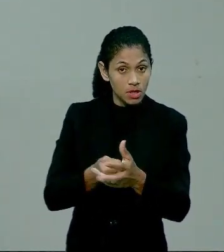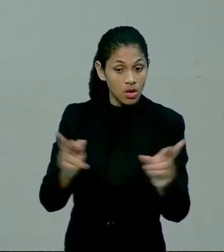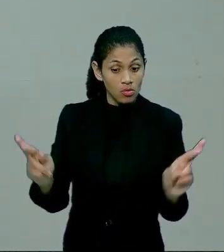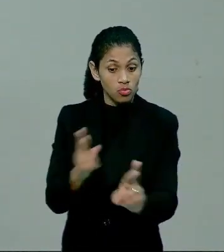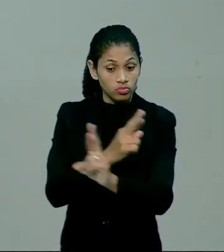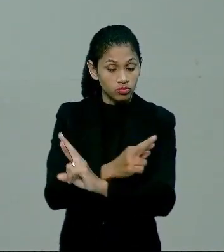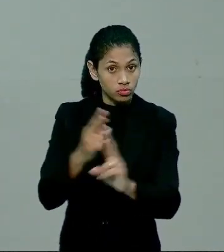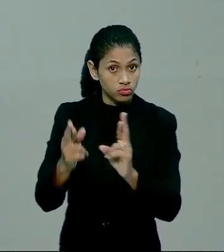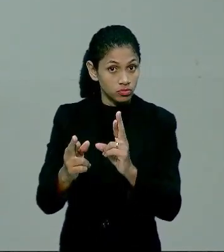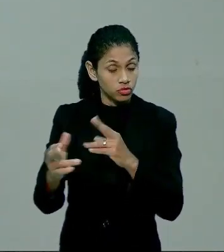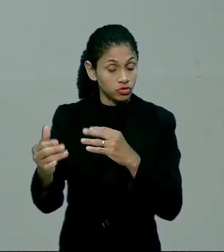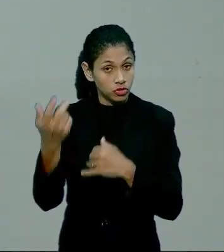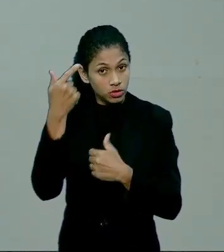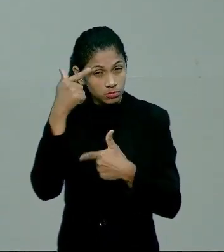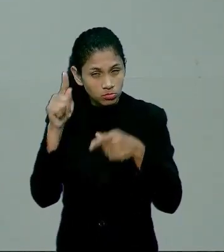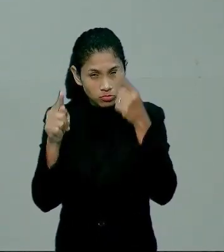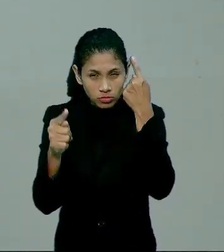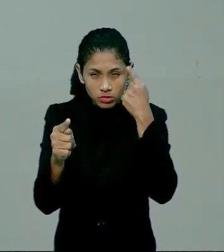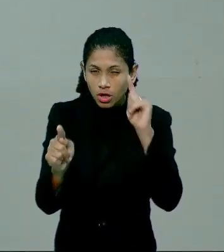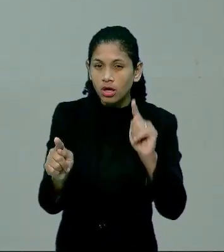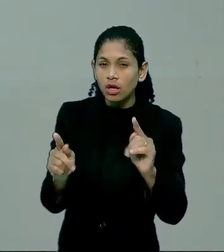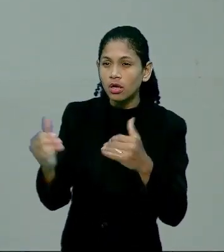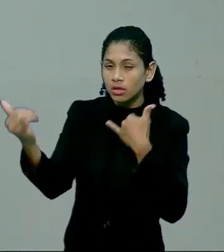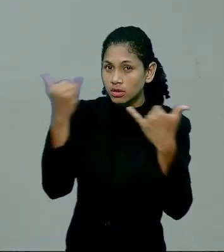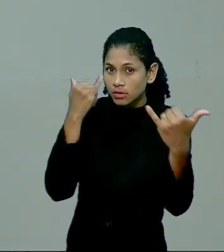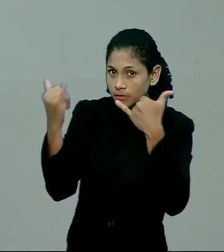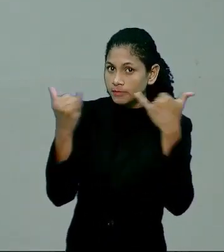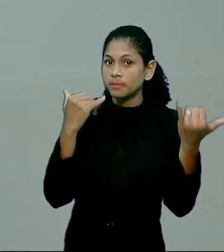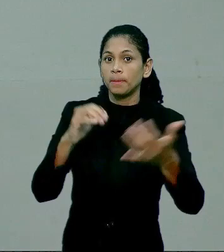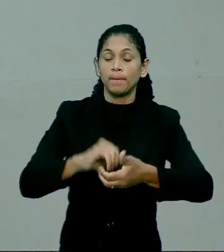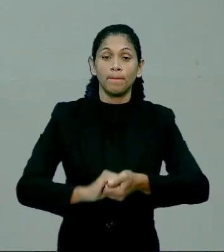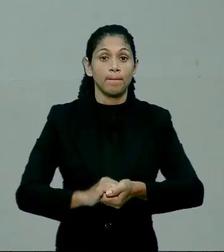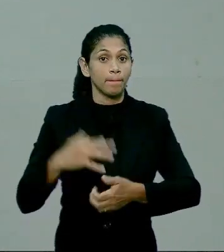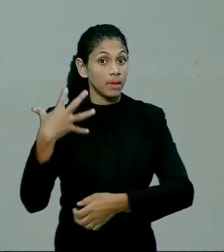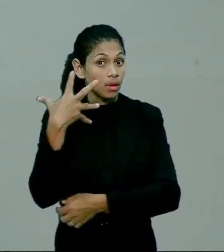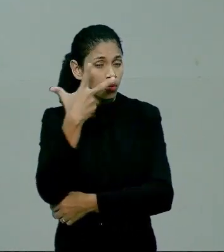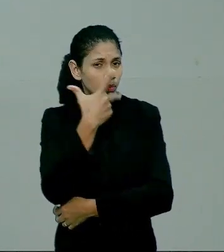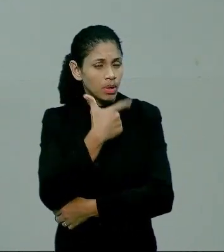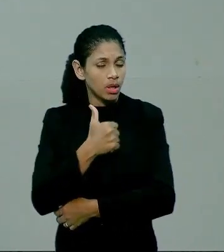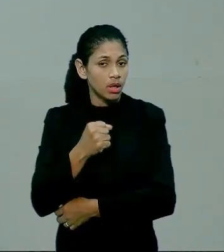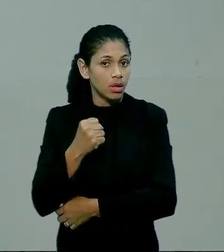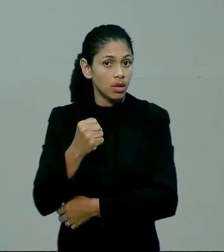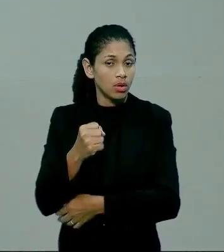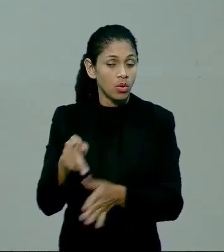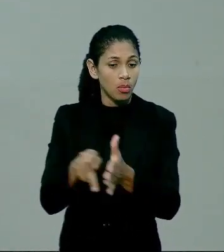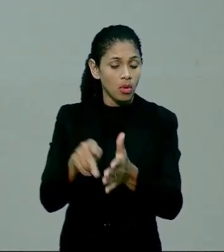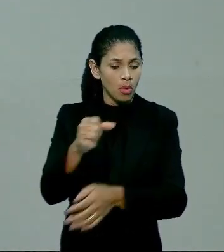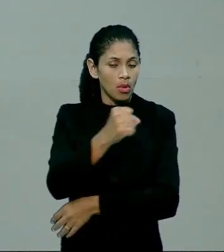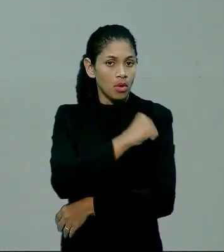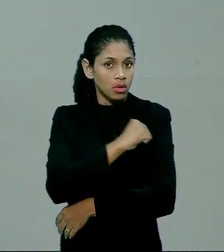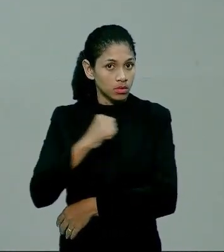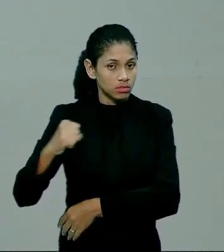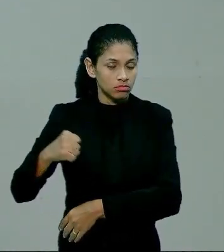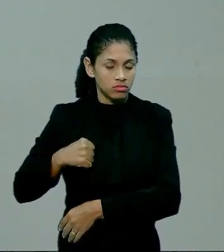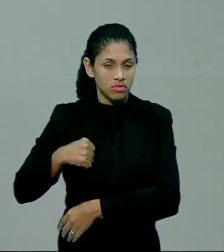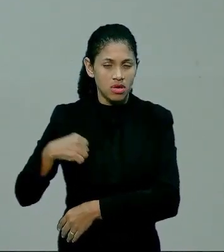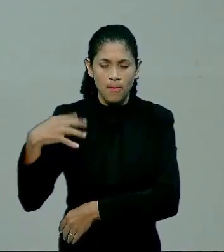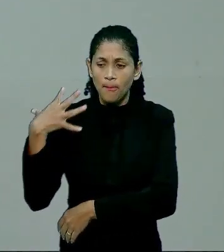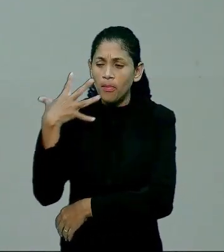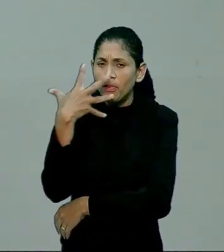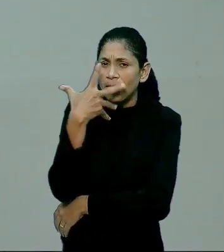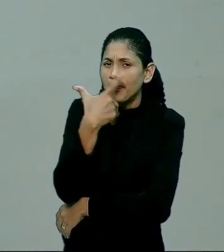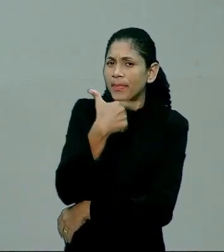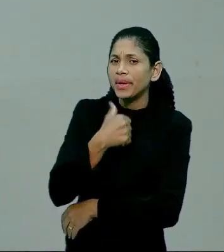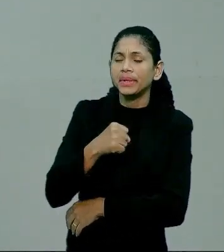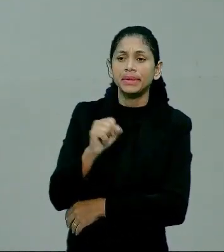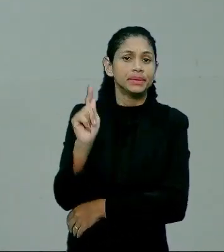de ideias e informações. E aqui a gente está falando que, para Sócrates, o belo não é algo estético, visual, é algo útil